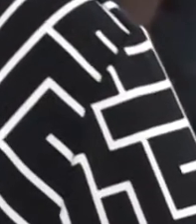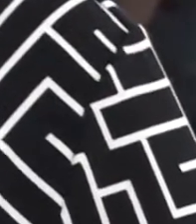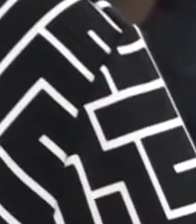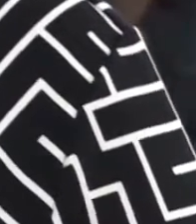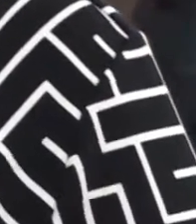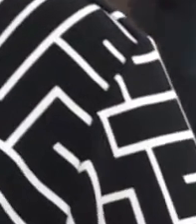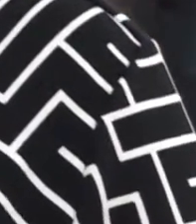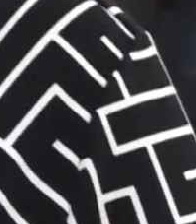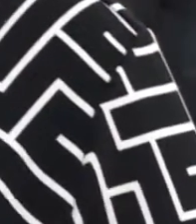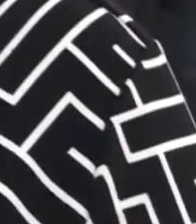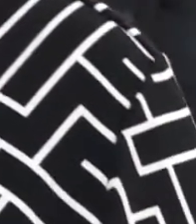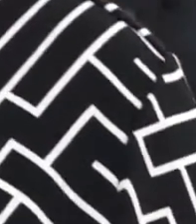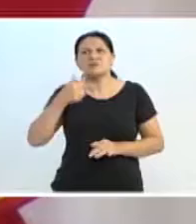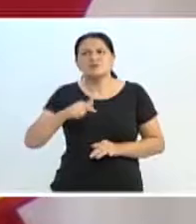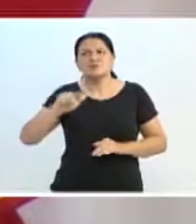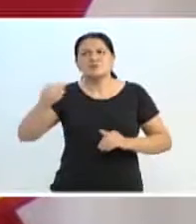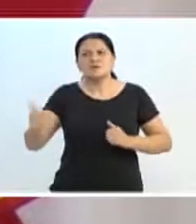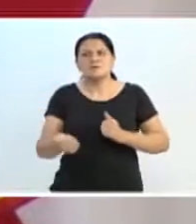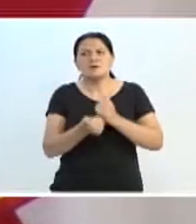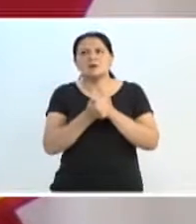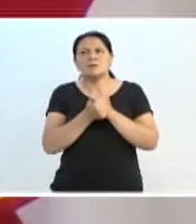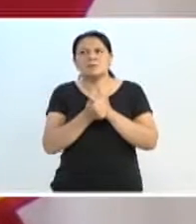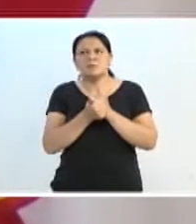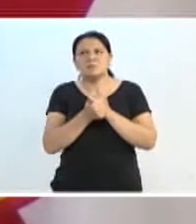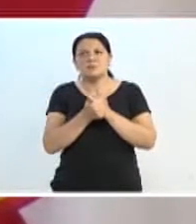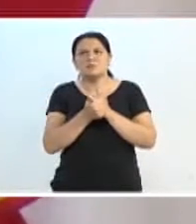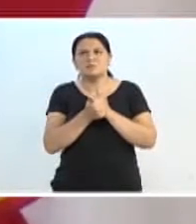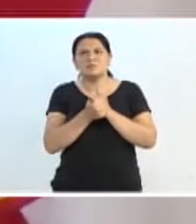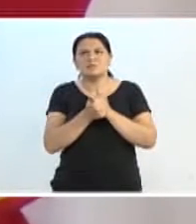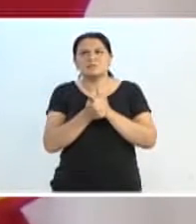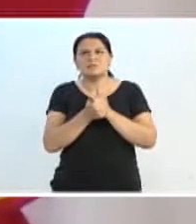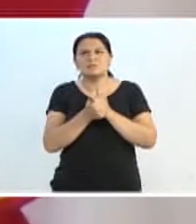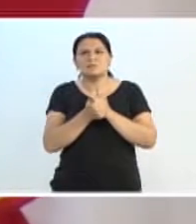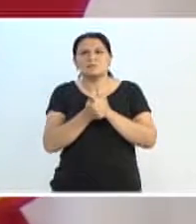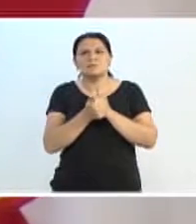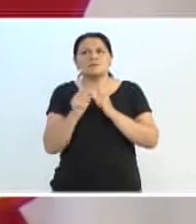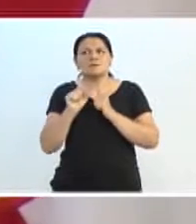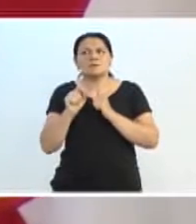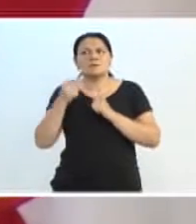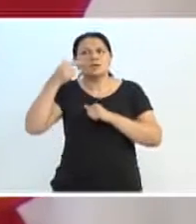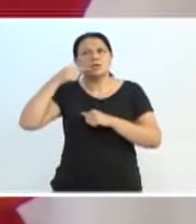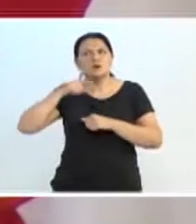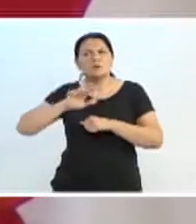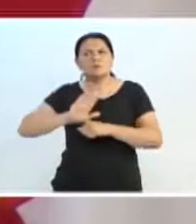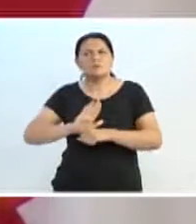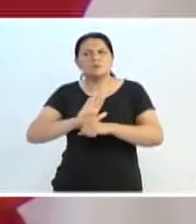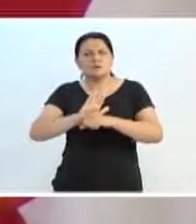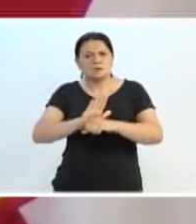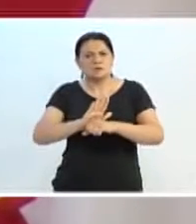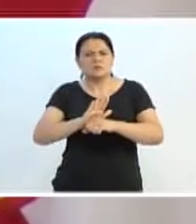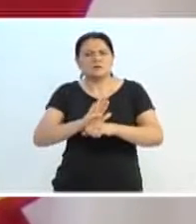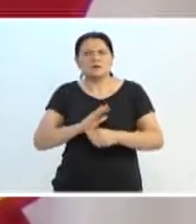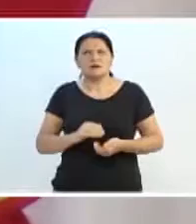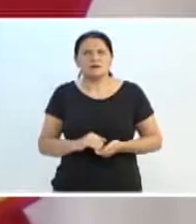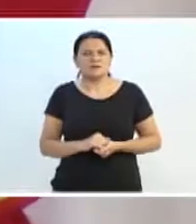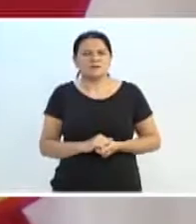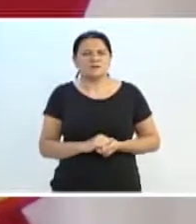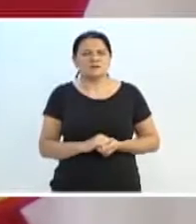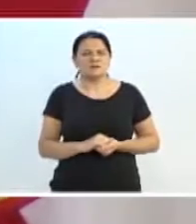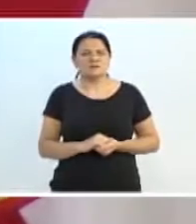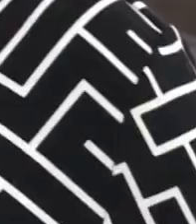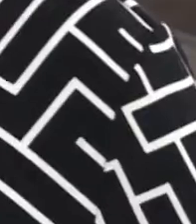fundos também para a defesa da causa animal. A parlamentar ainda ressaltou a importância do mutirão para a castração, inclusive